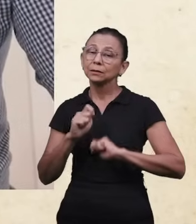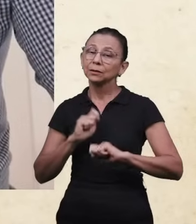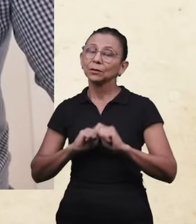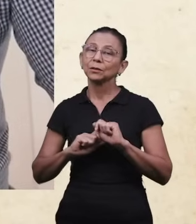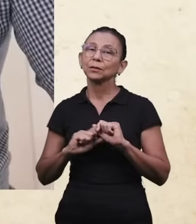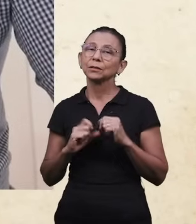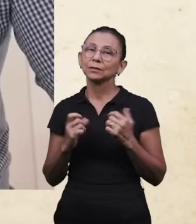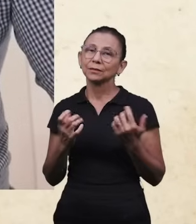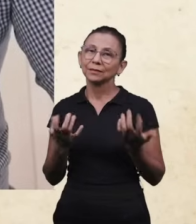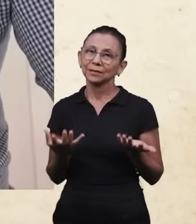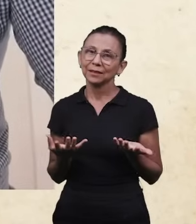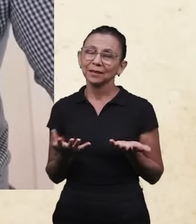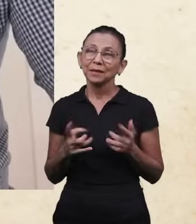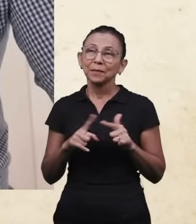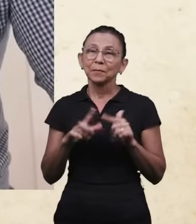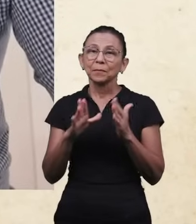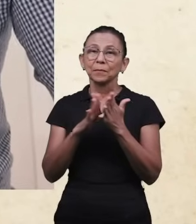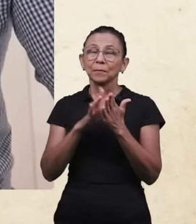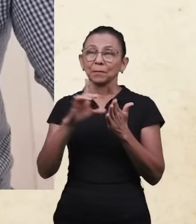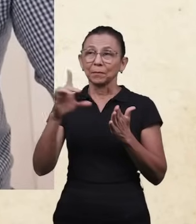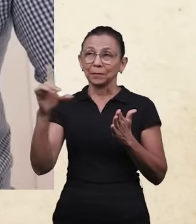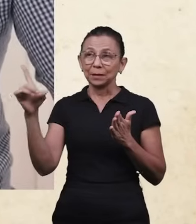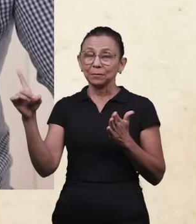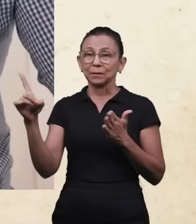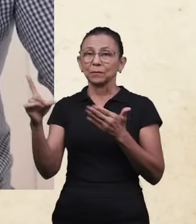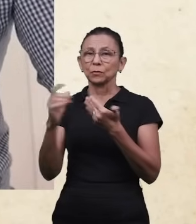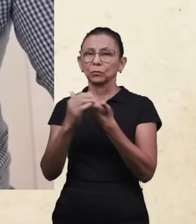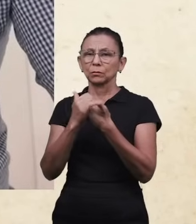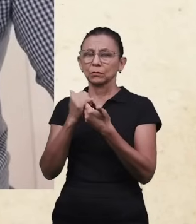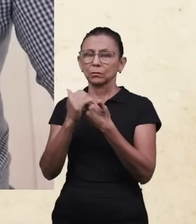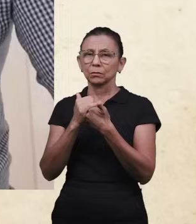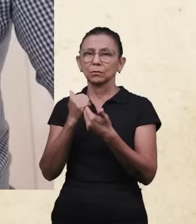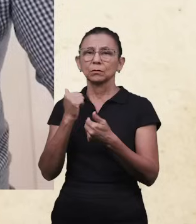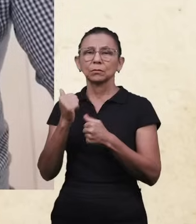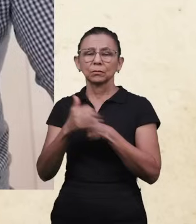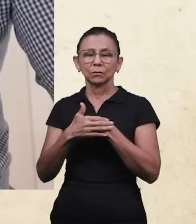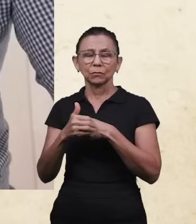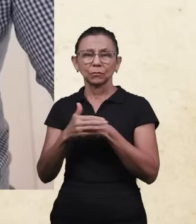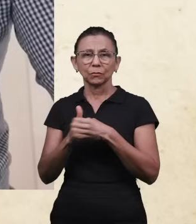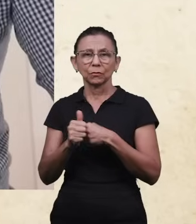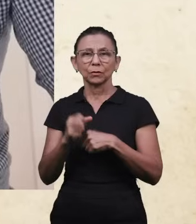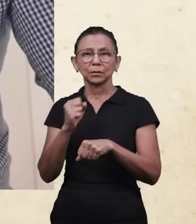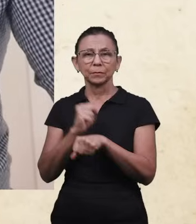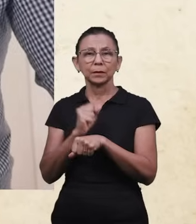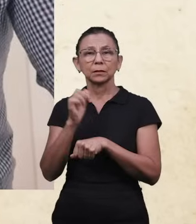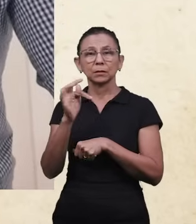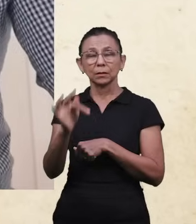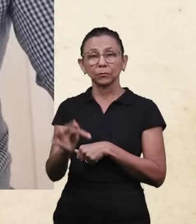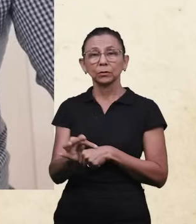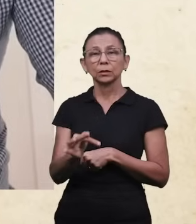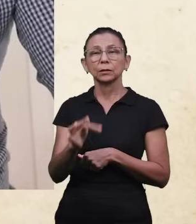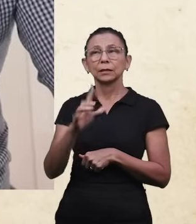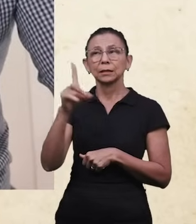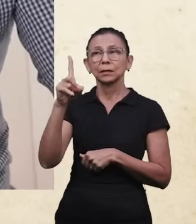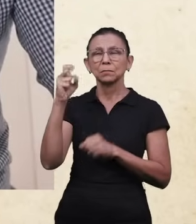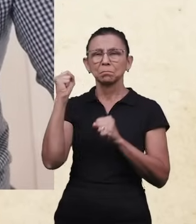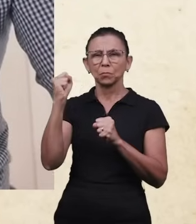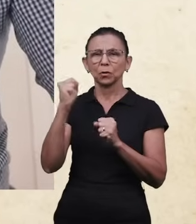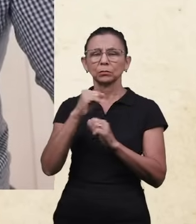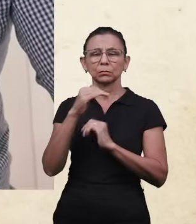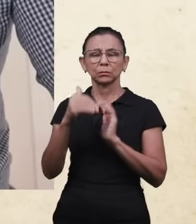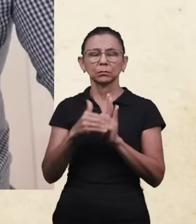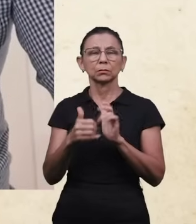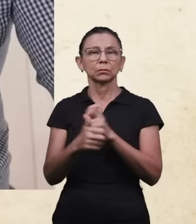a palavra do Senhor que nos traz consolo, força, esperança, para crermos que nosso Deus tem poder para todas as